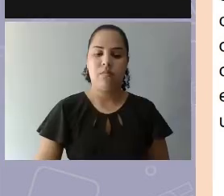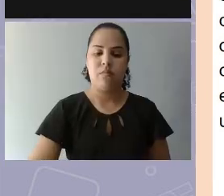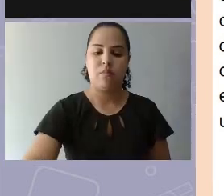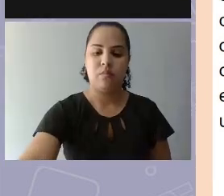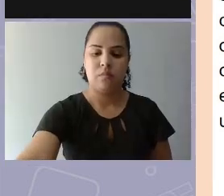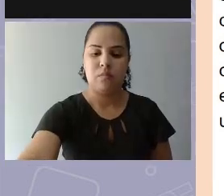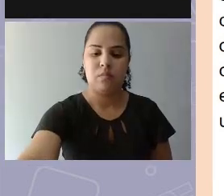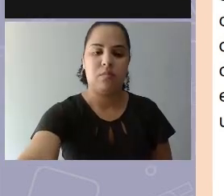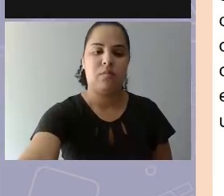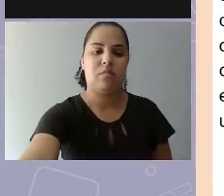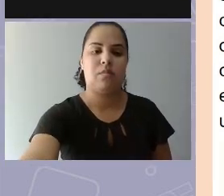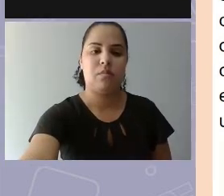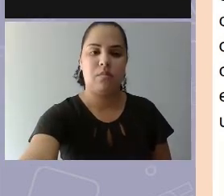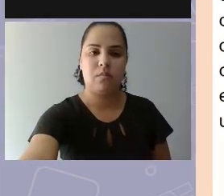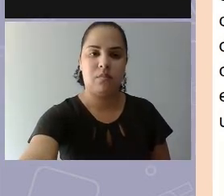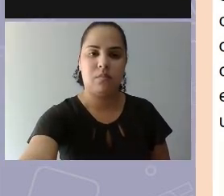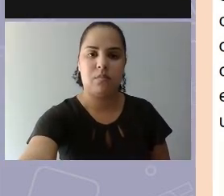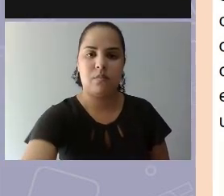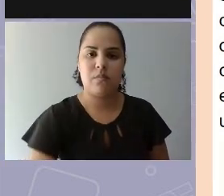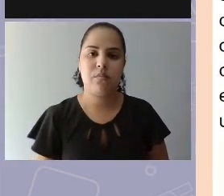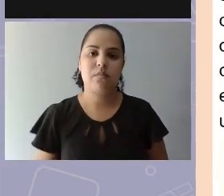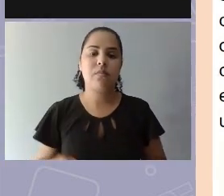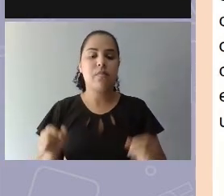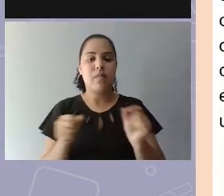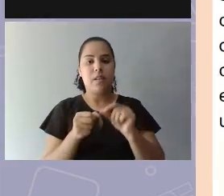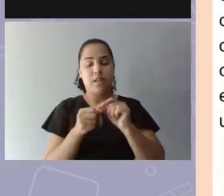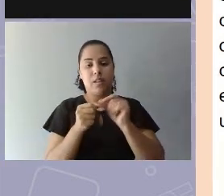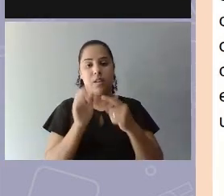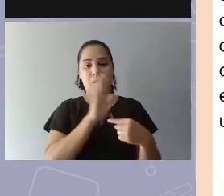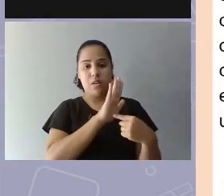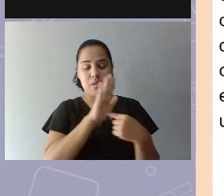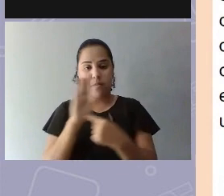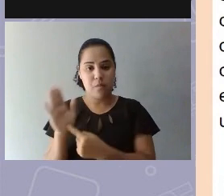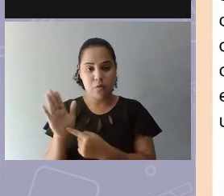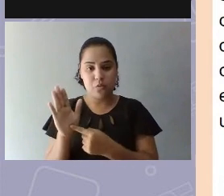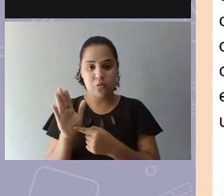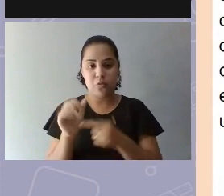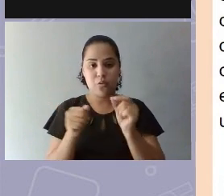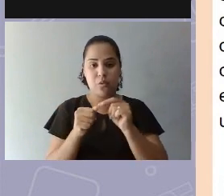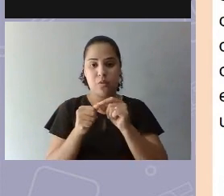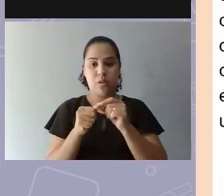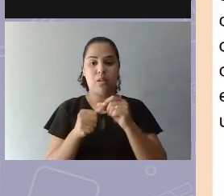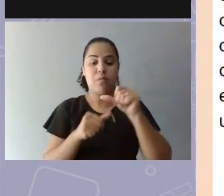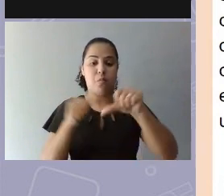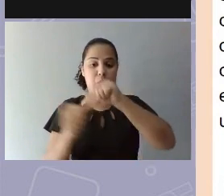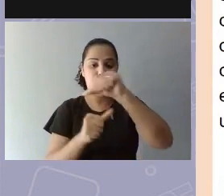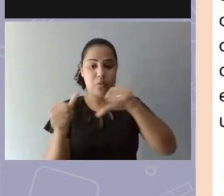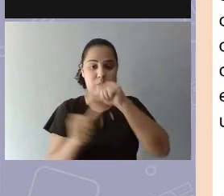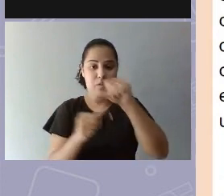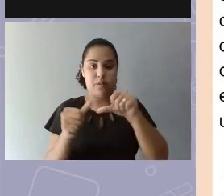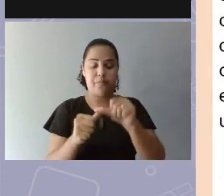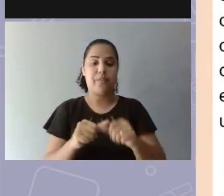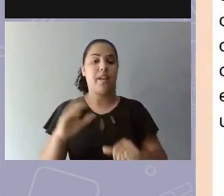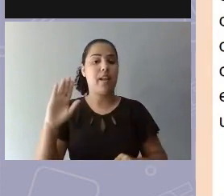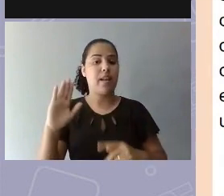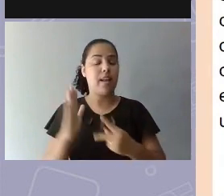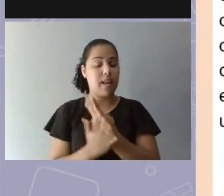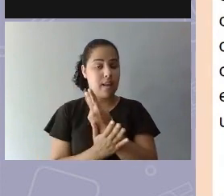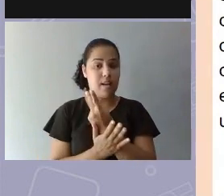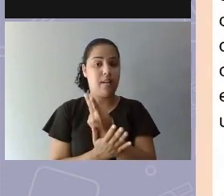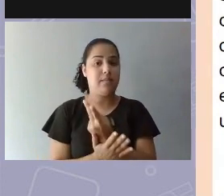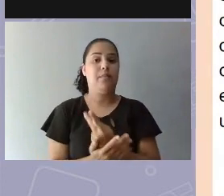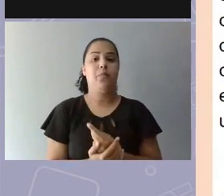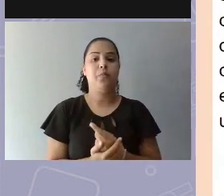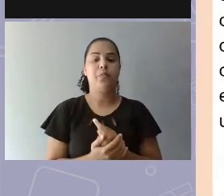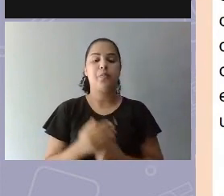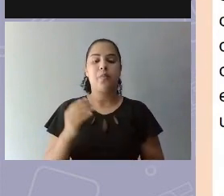comentar isso para ser RNA ela teria que ter uracina no lugar da timina então falso letra D